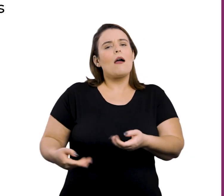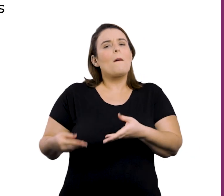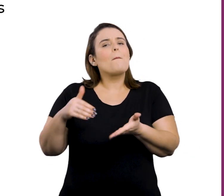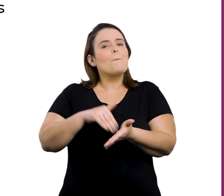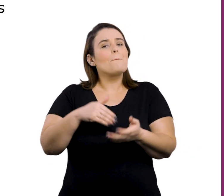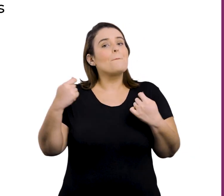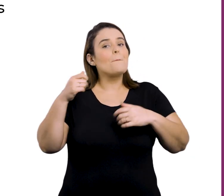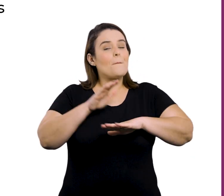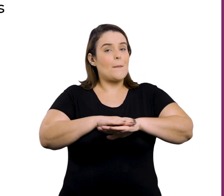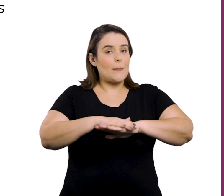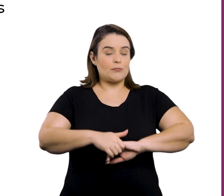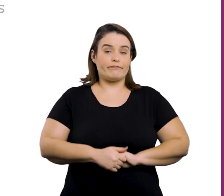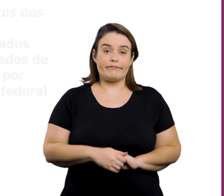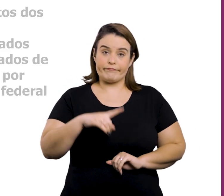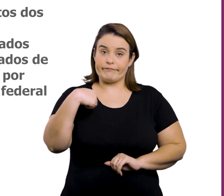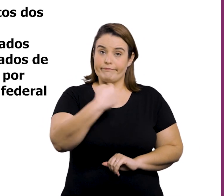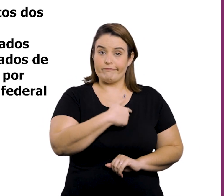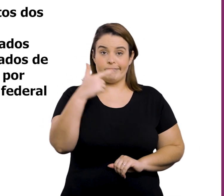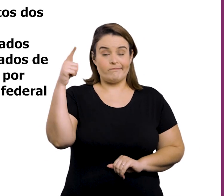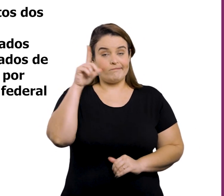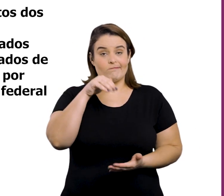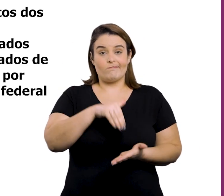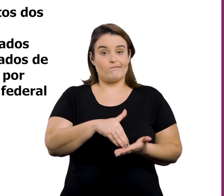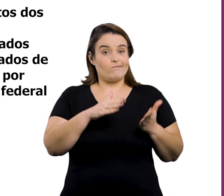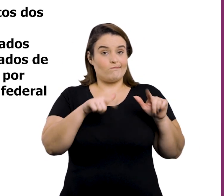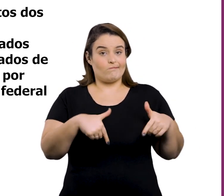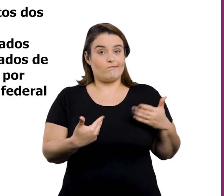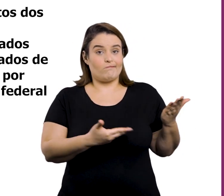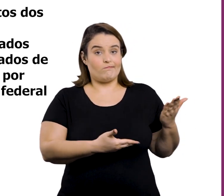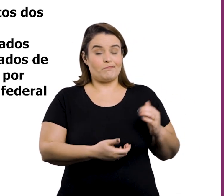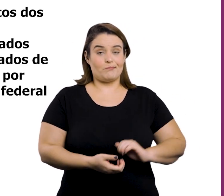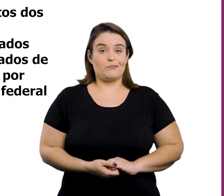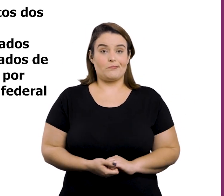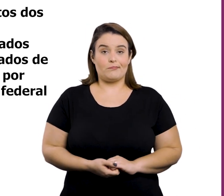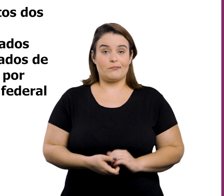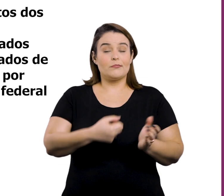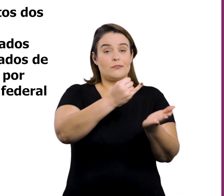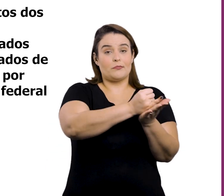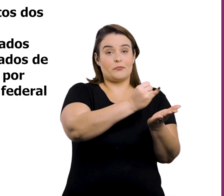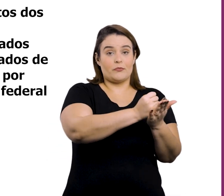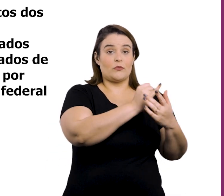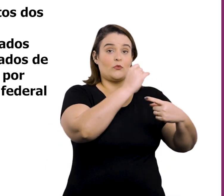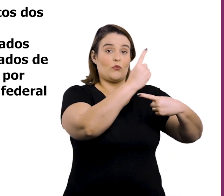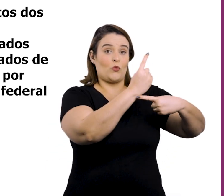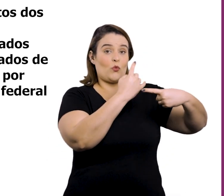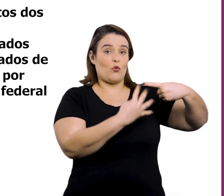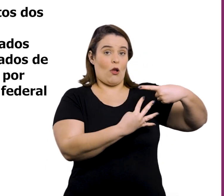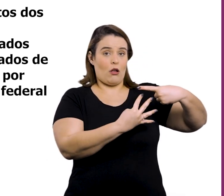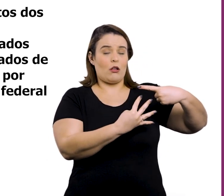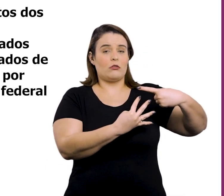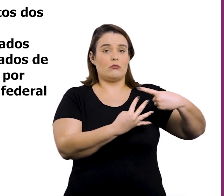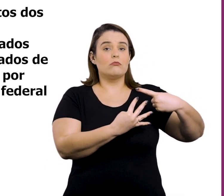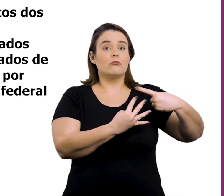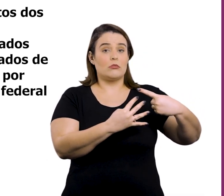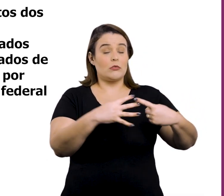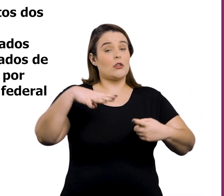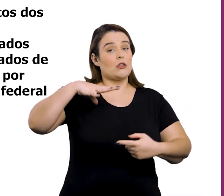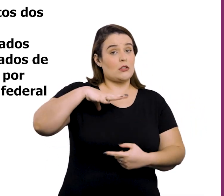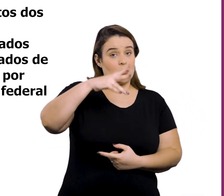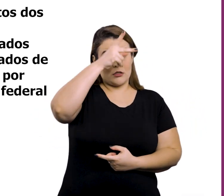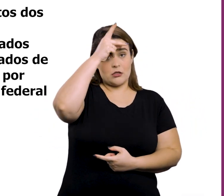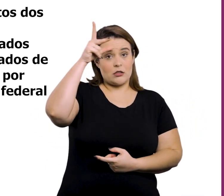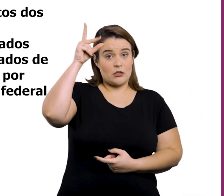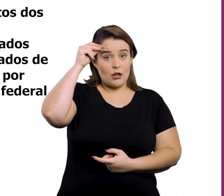gastos mínimos devem ser feitos. Nossa garantia mínima é essa. 1/4 dos impostos dos municípios,